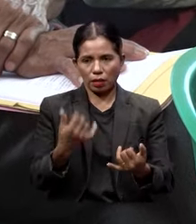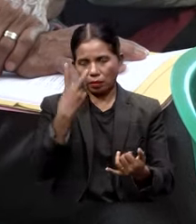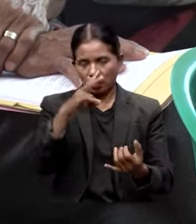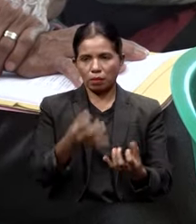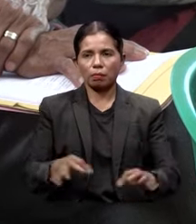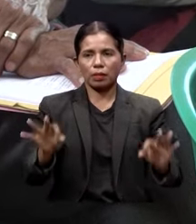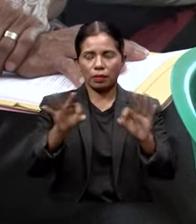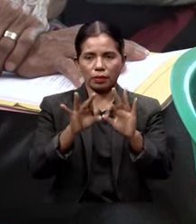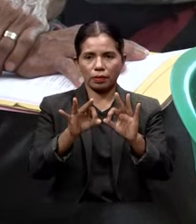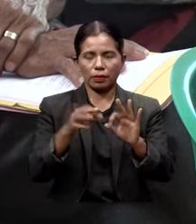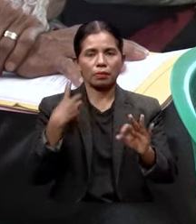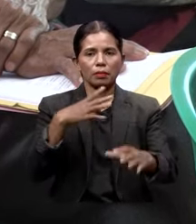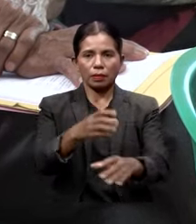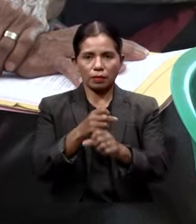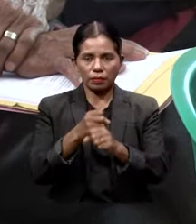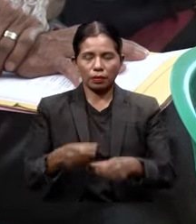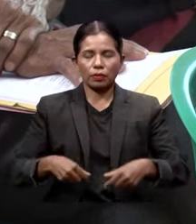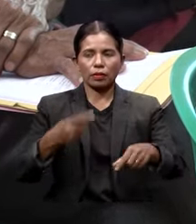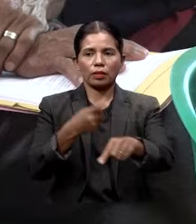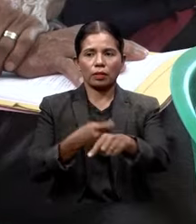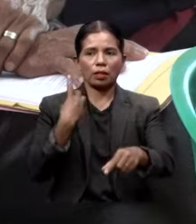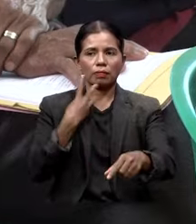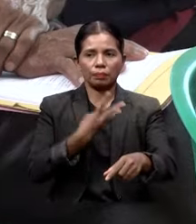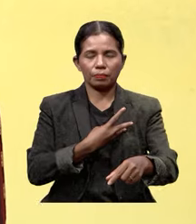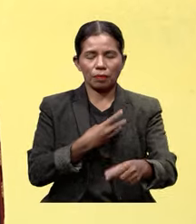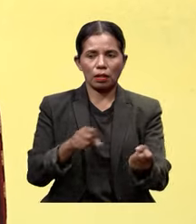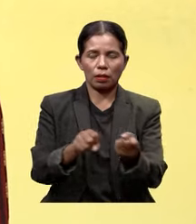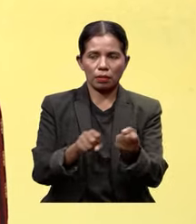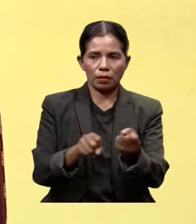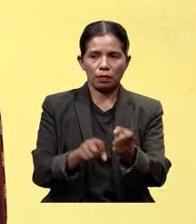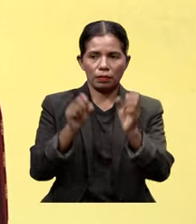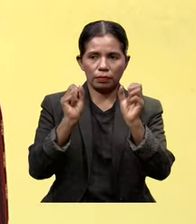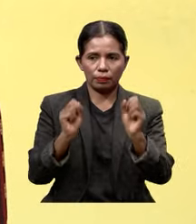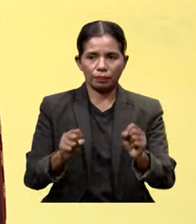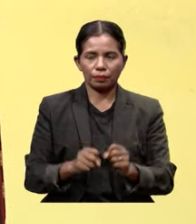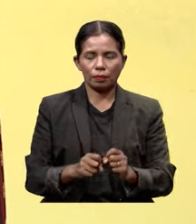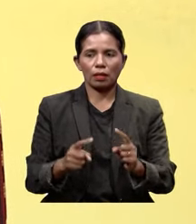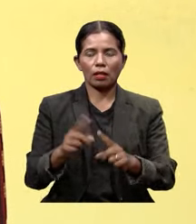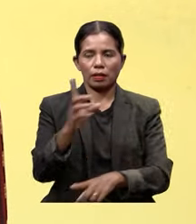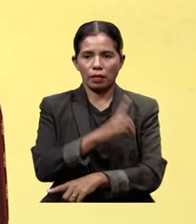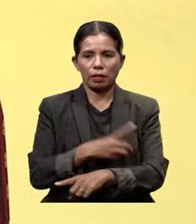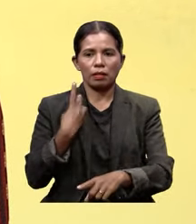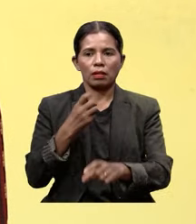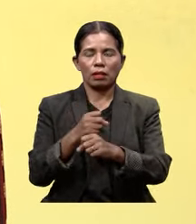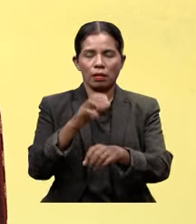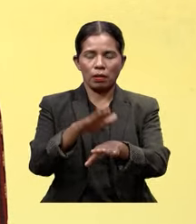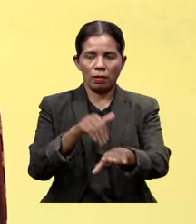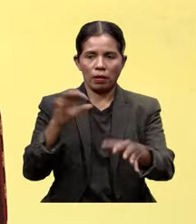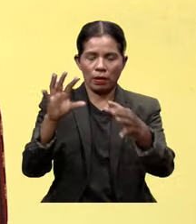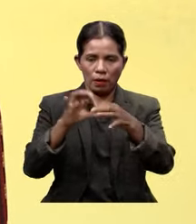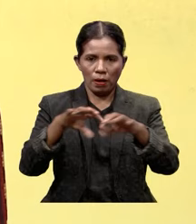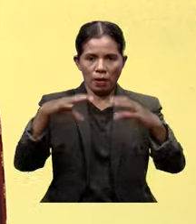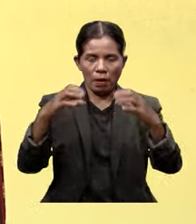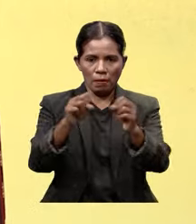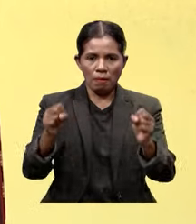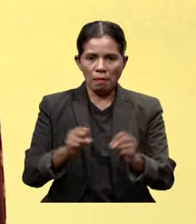mimos simo e for tempo e a mimos apoio para o de pela o rinita o de convida membro conselho do